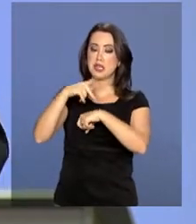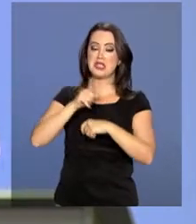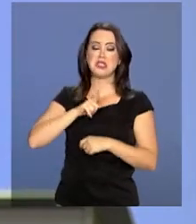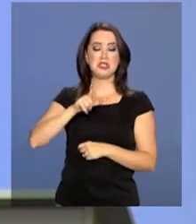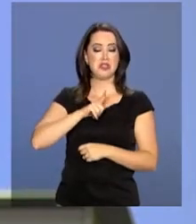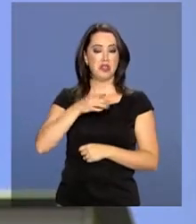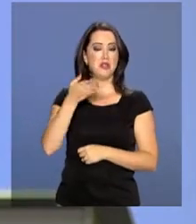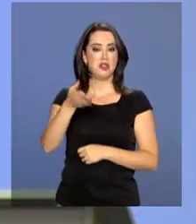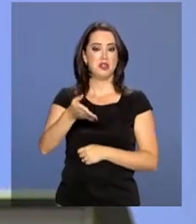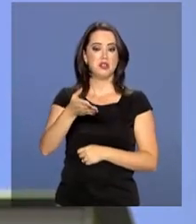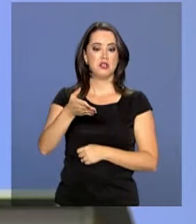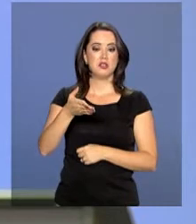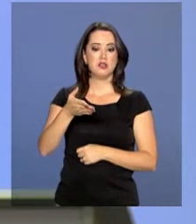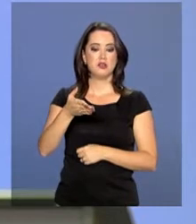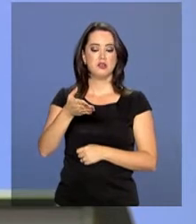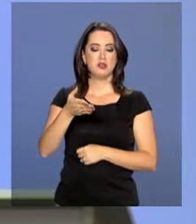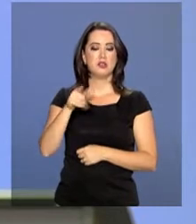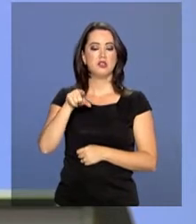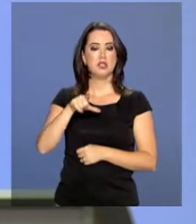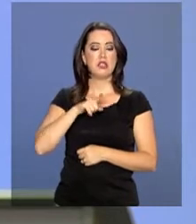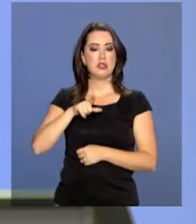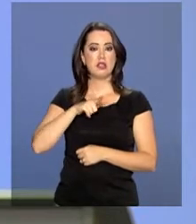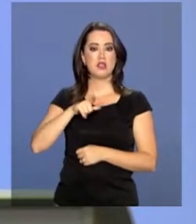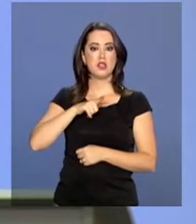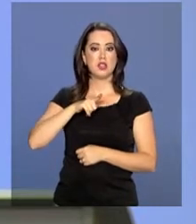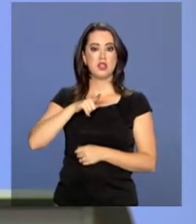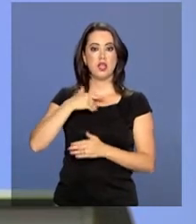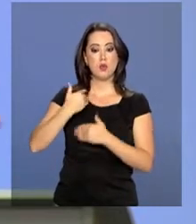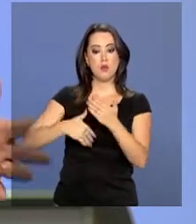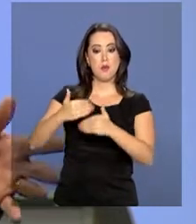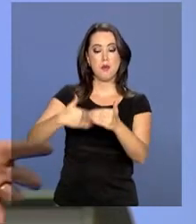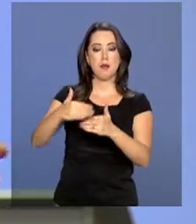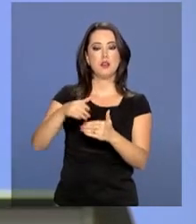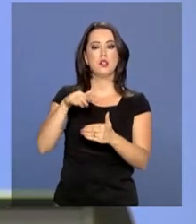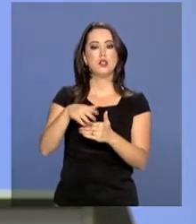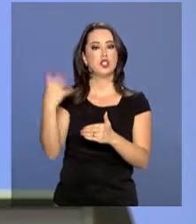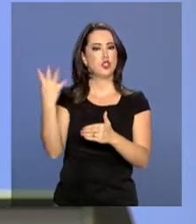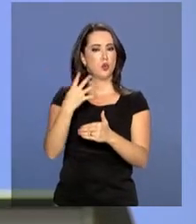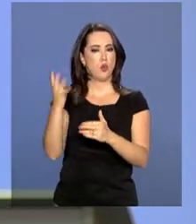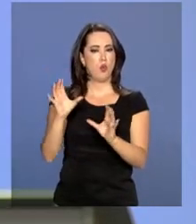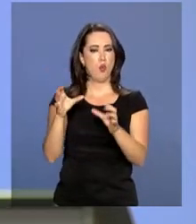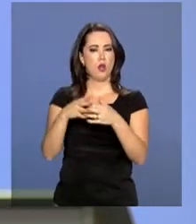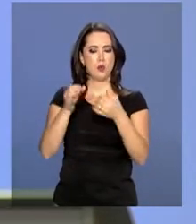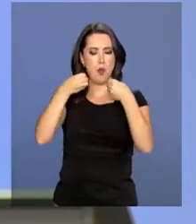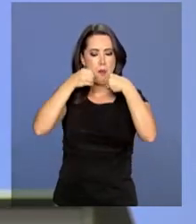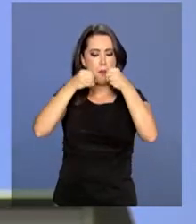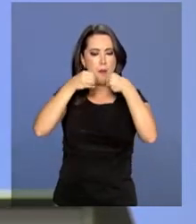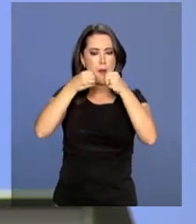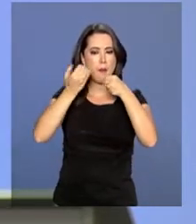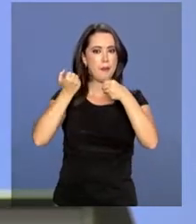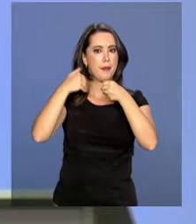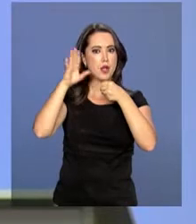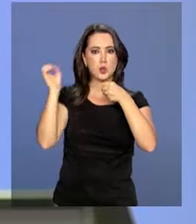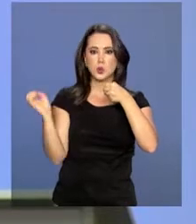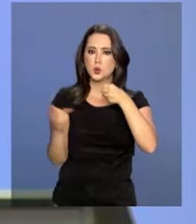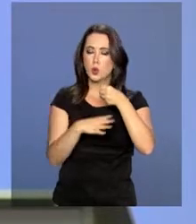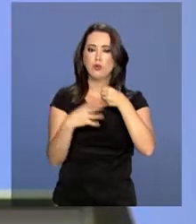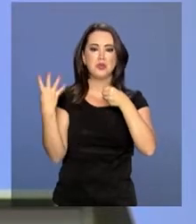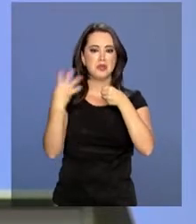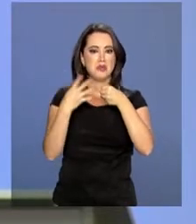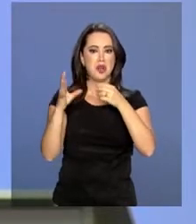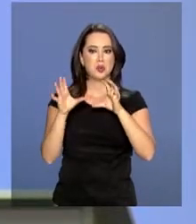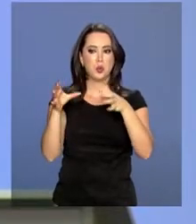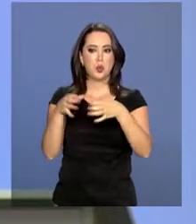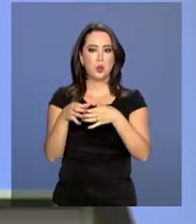dispõe de um acelerador de elétrons de quarta geração. Portanto, é mais uma prova